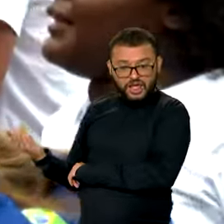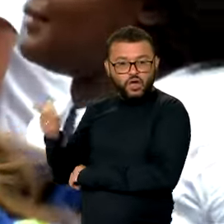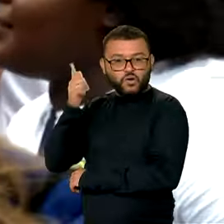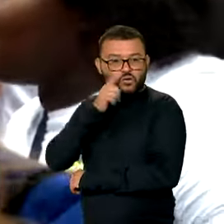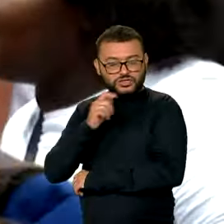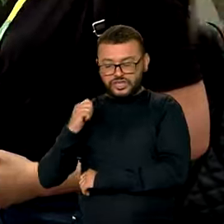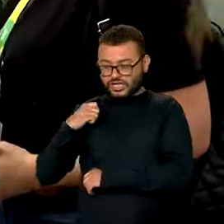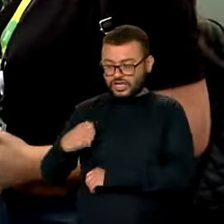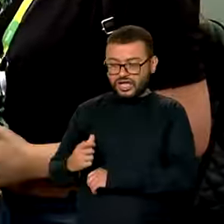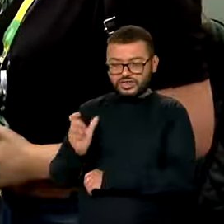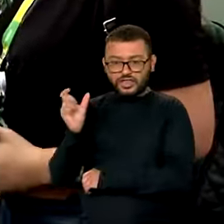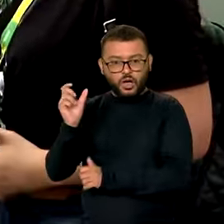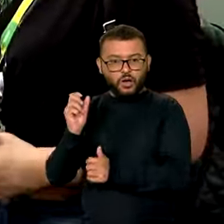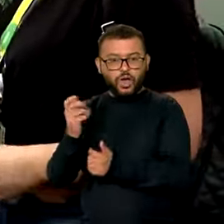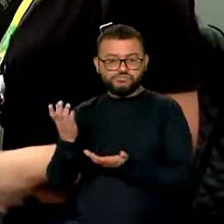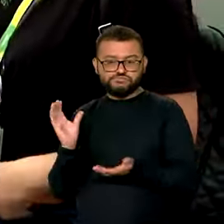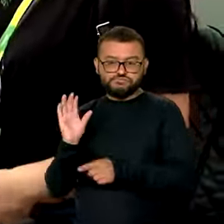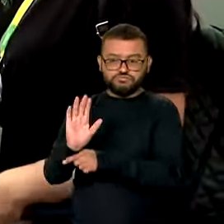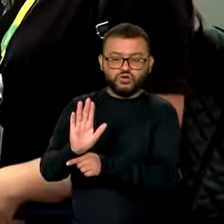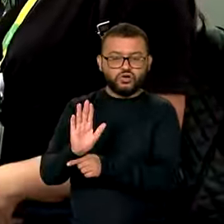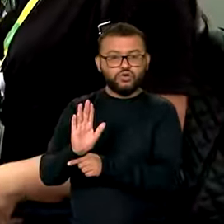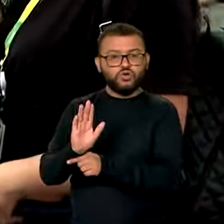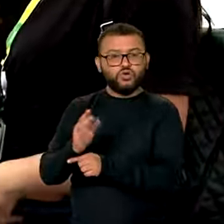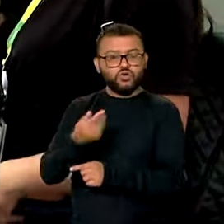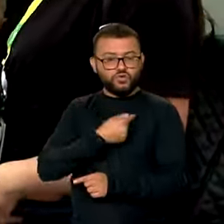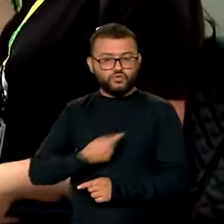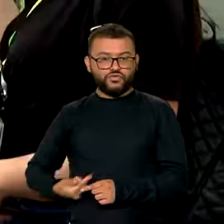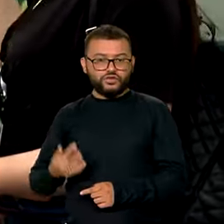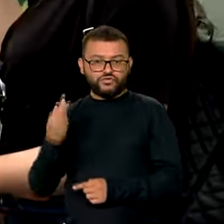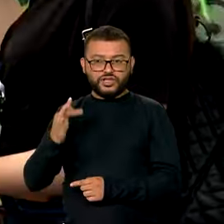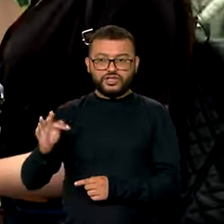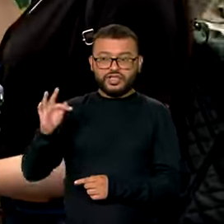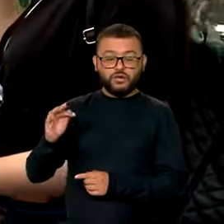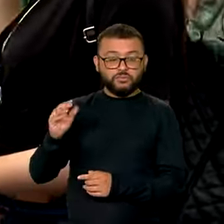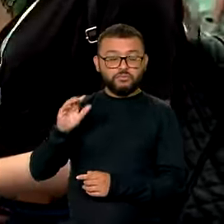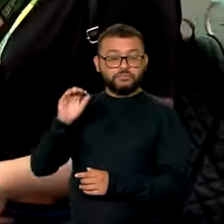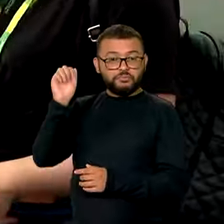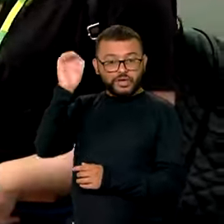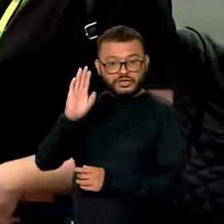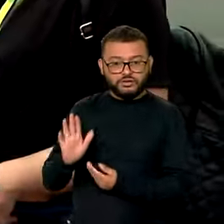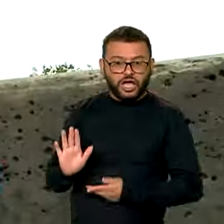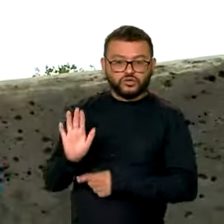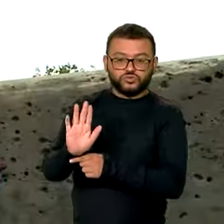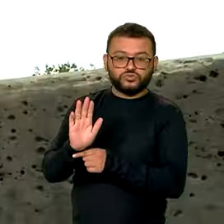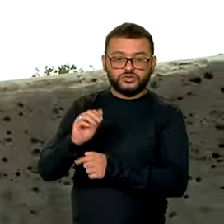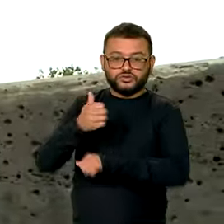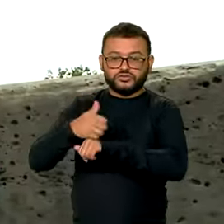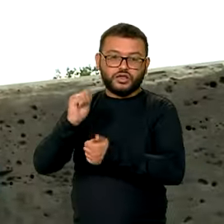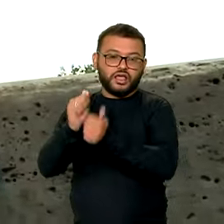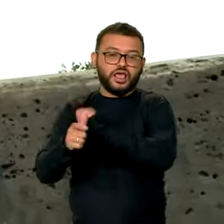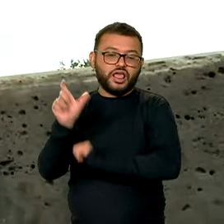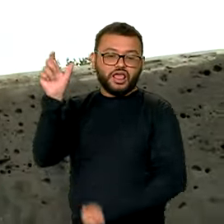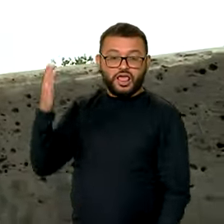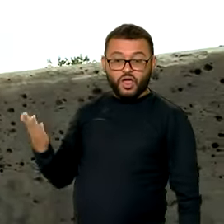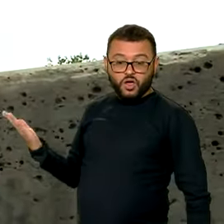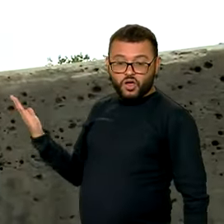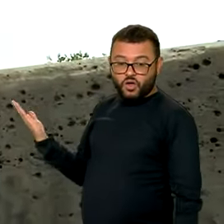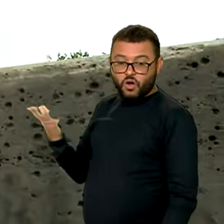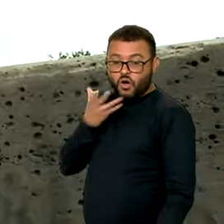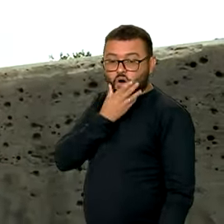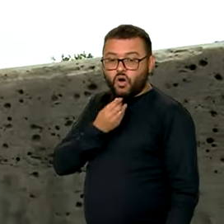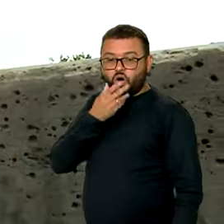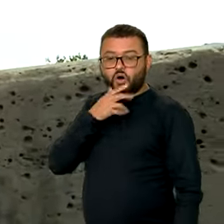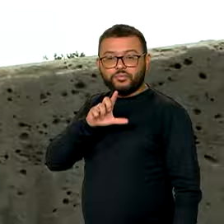o Bolsa Atleta, programa de patrocínio direto do governo brasileiro aos esportistas. Para Lucas, que pratica vela